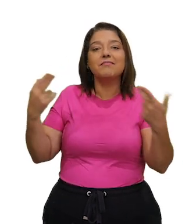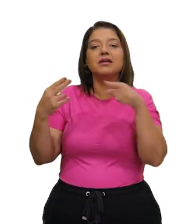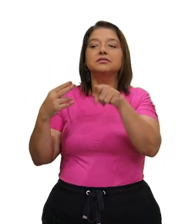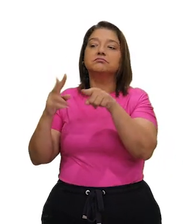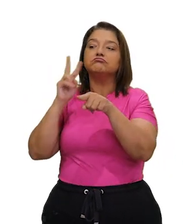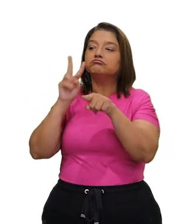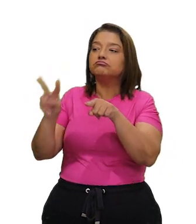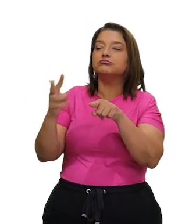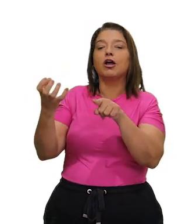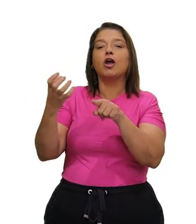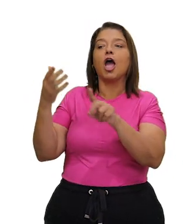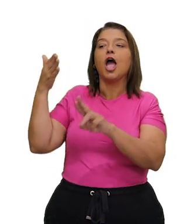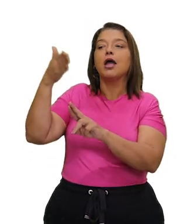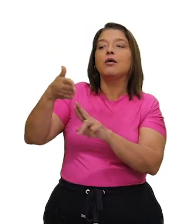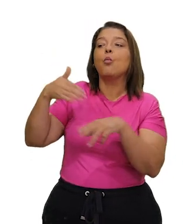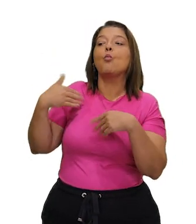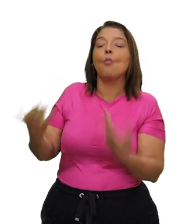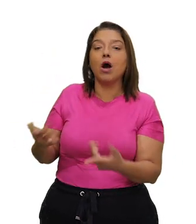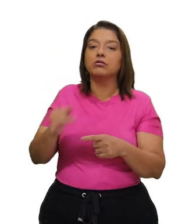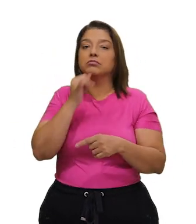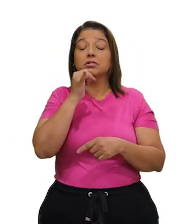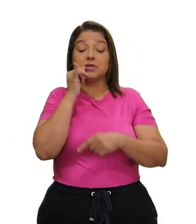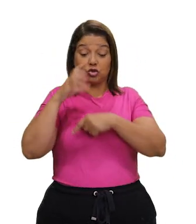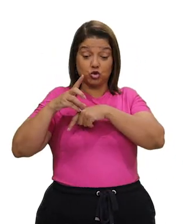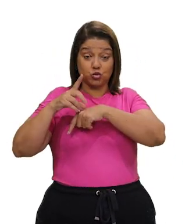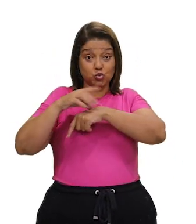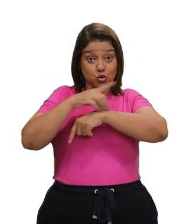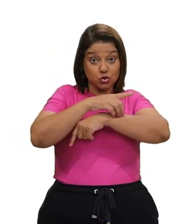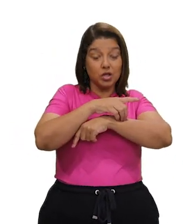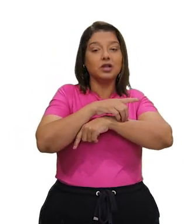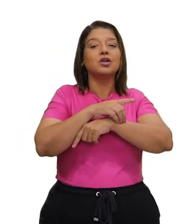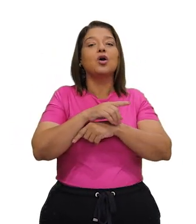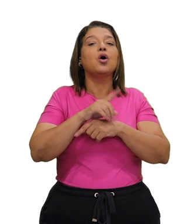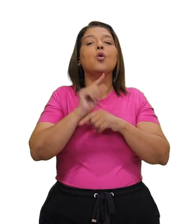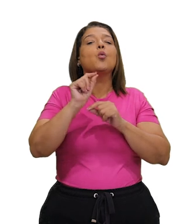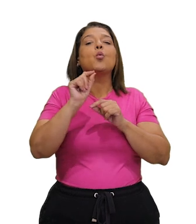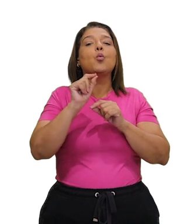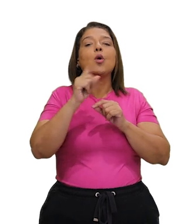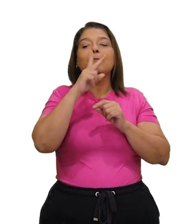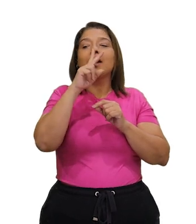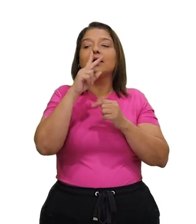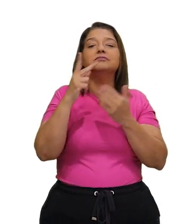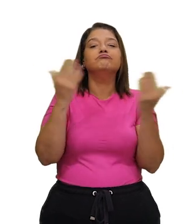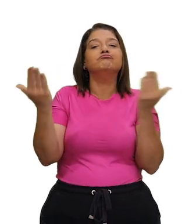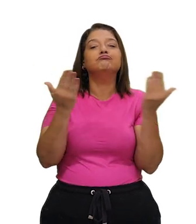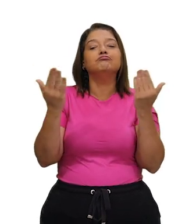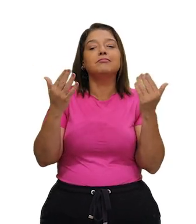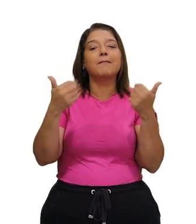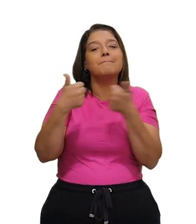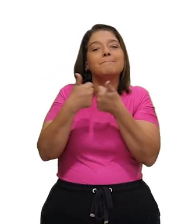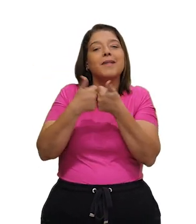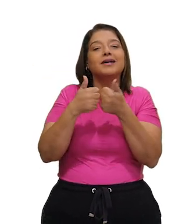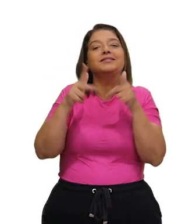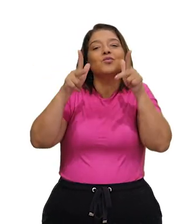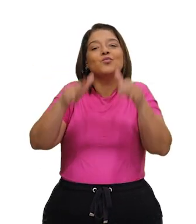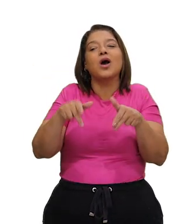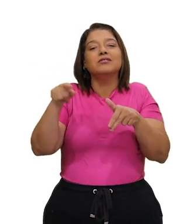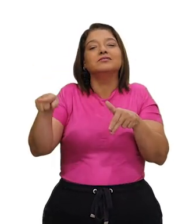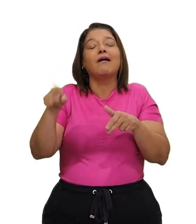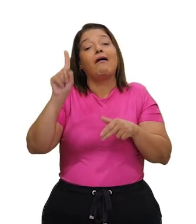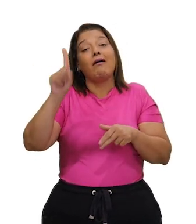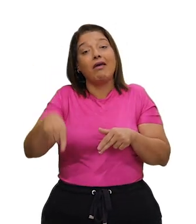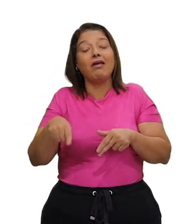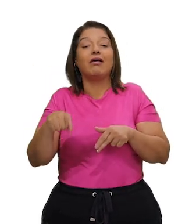representar Então vou pegar os dinossauros por exemplo os animais mais próximos que a gente tem hoje dos Dinossauros são os